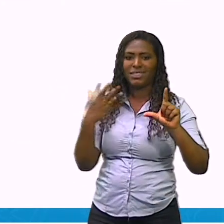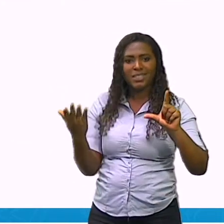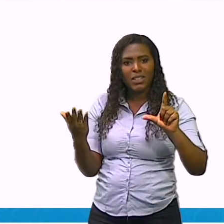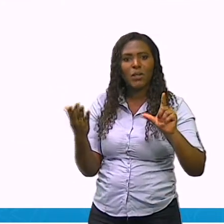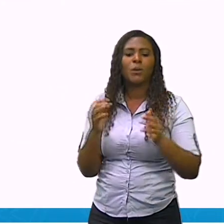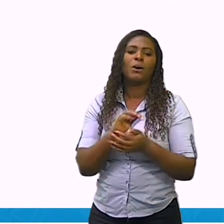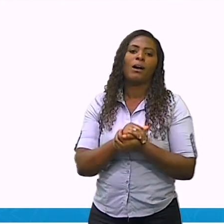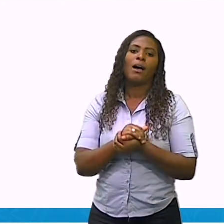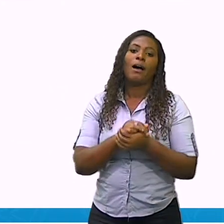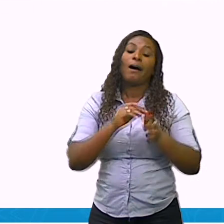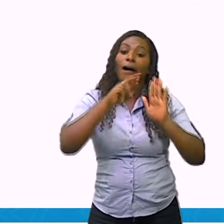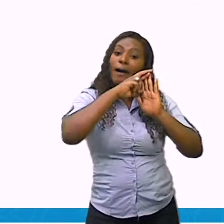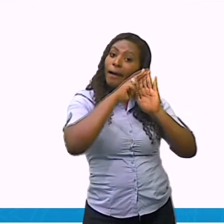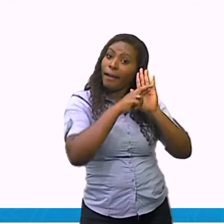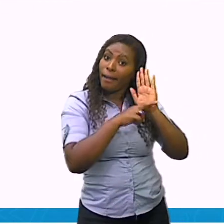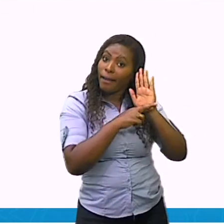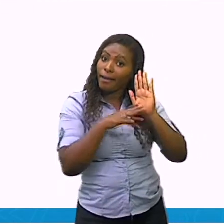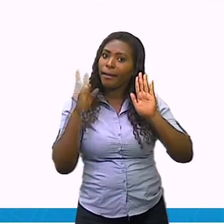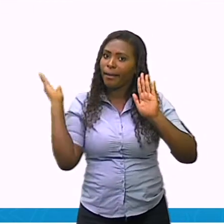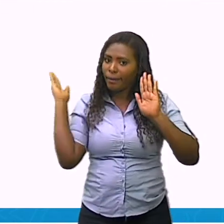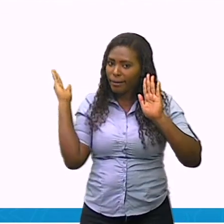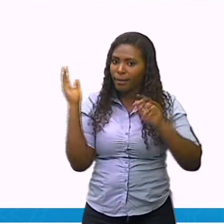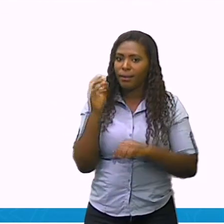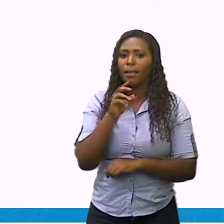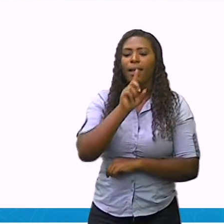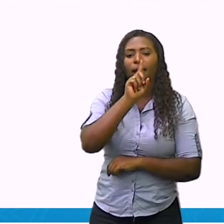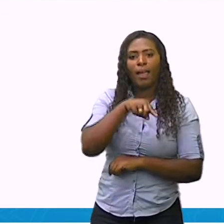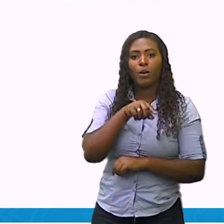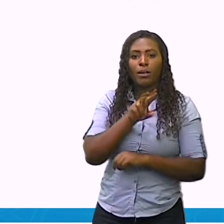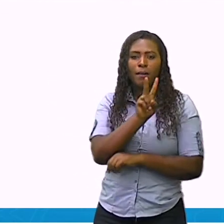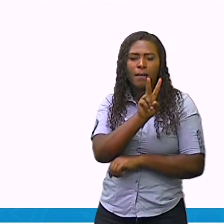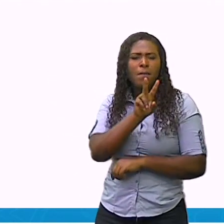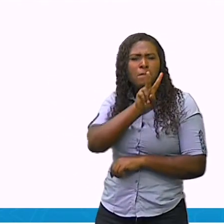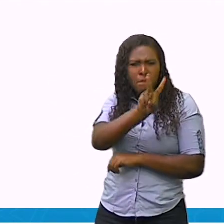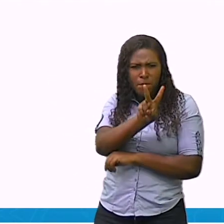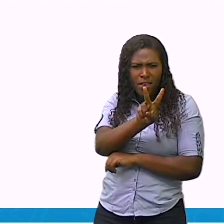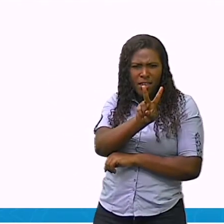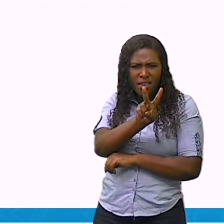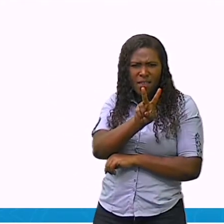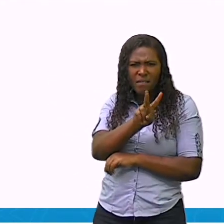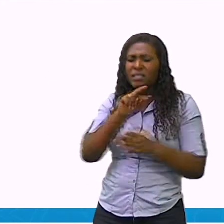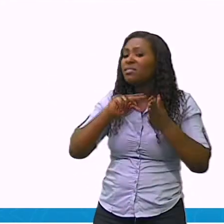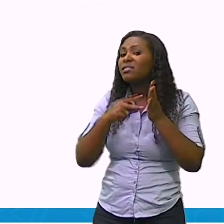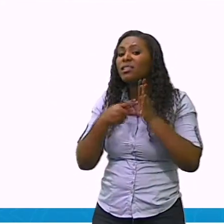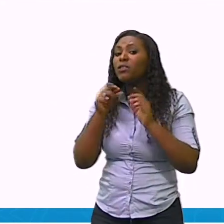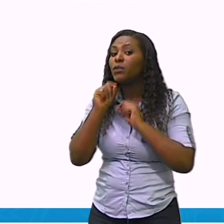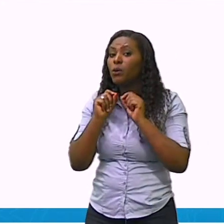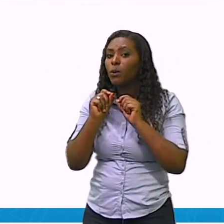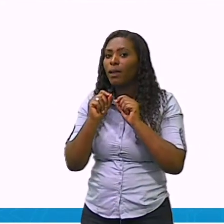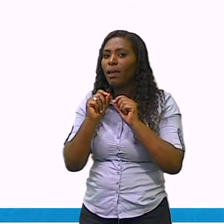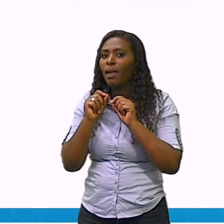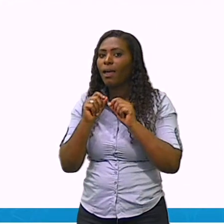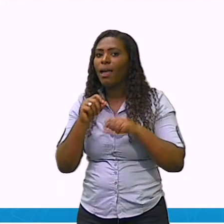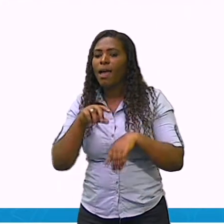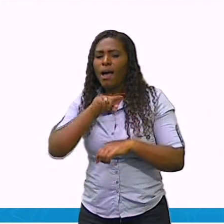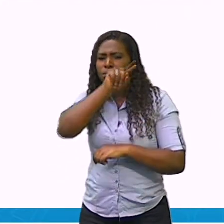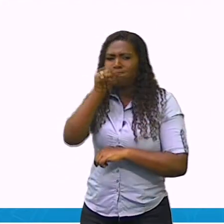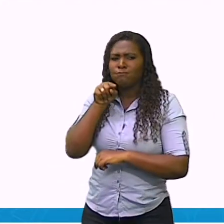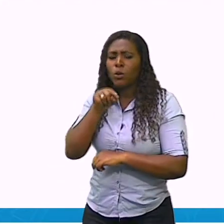60T. Lembrando que o V é a variável dependente, o T é a